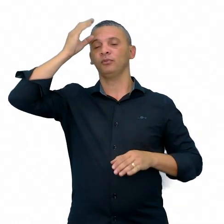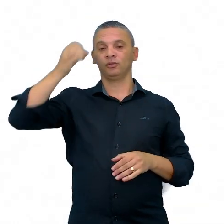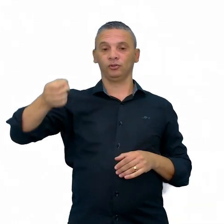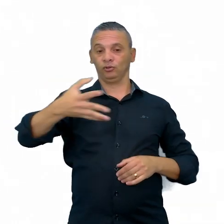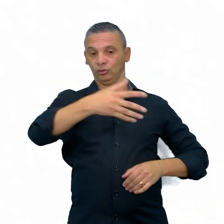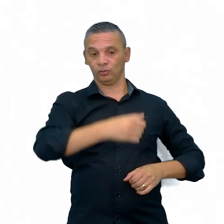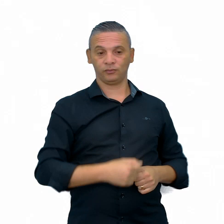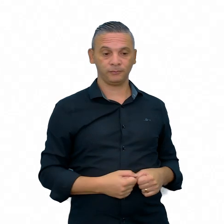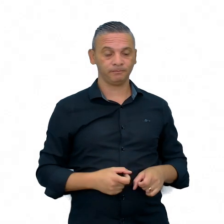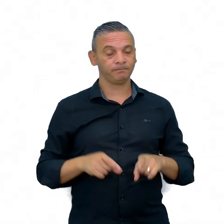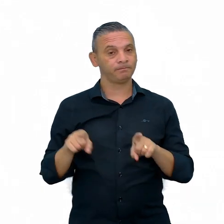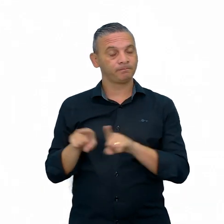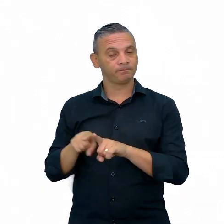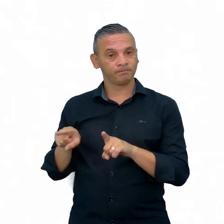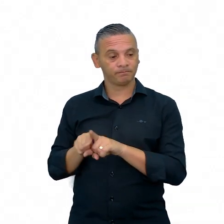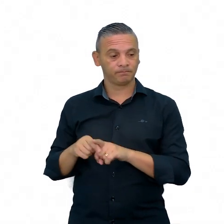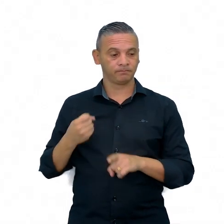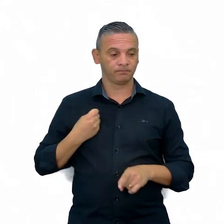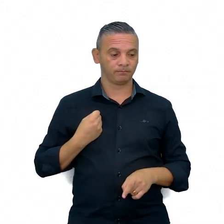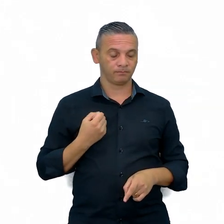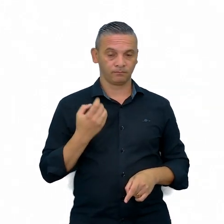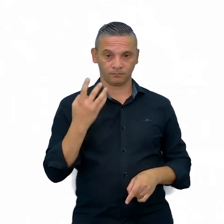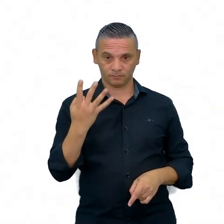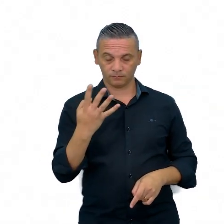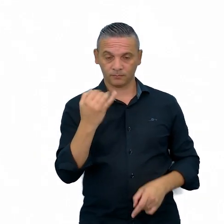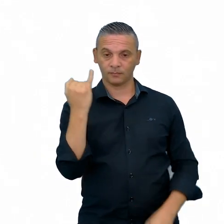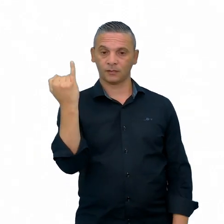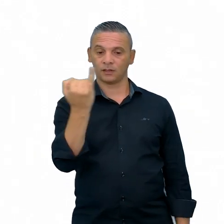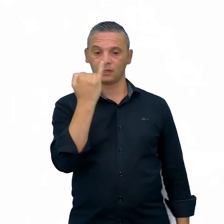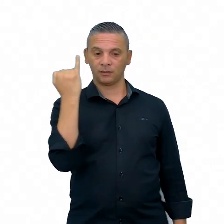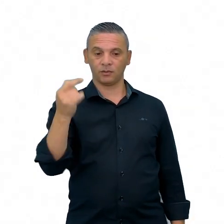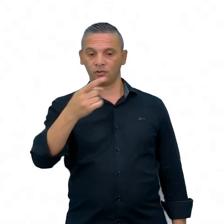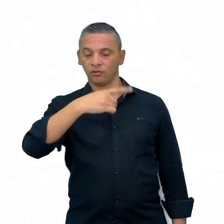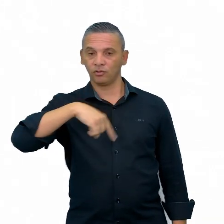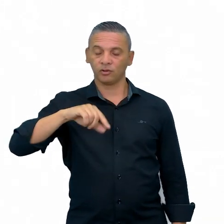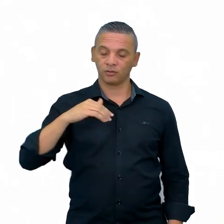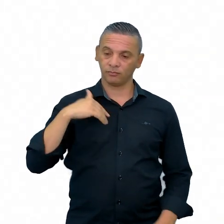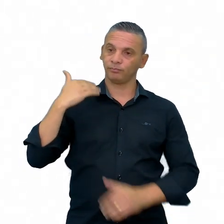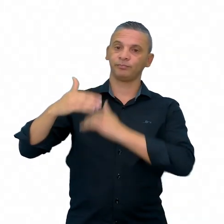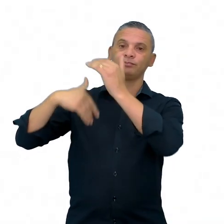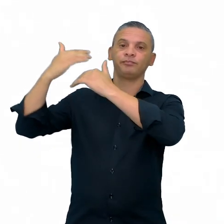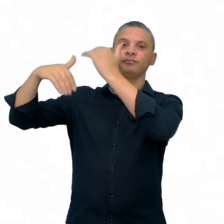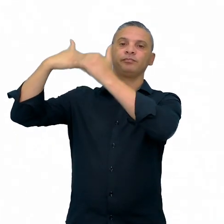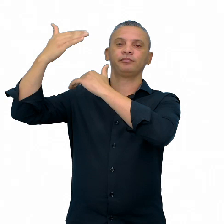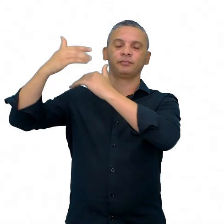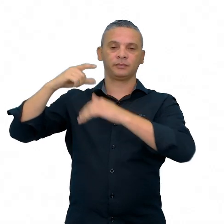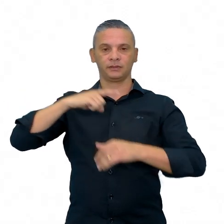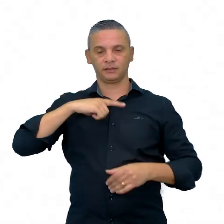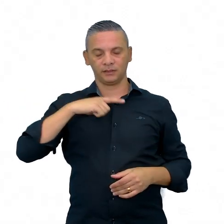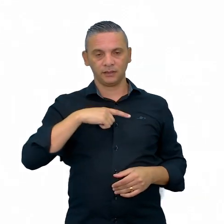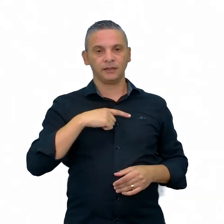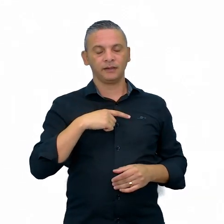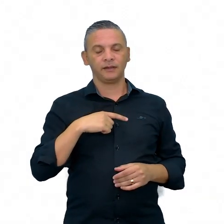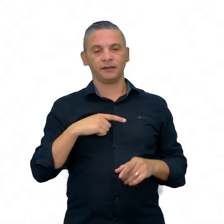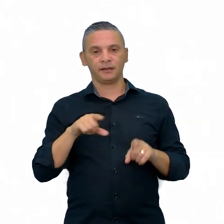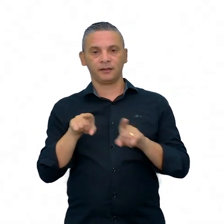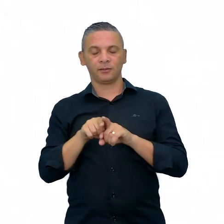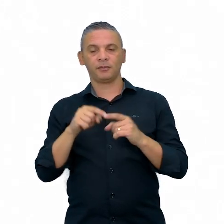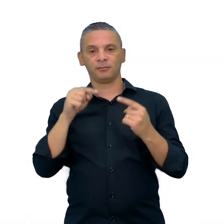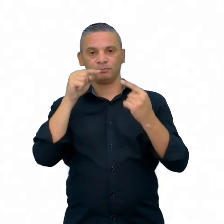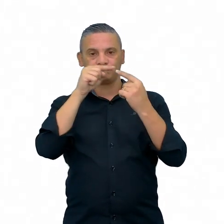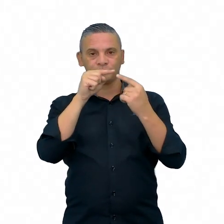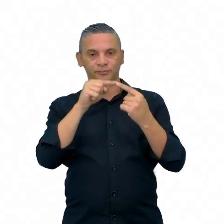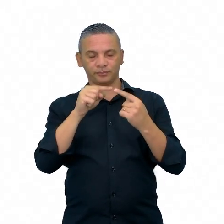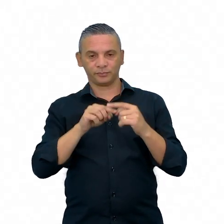E, por fim, na questão 4, a importância que nós temos aqui de avançar, né, e subir cada momento